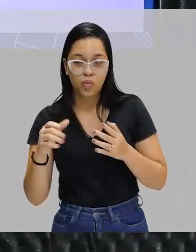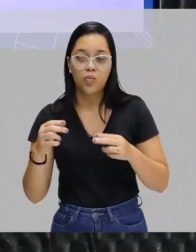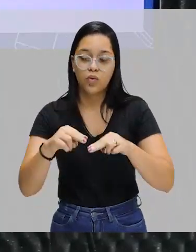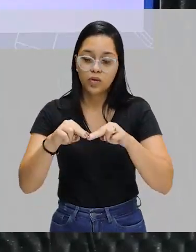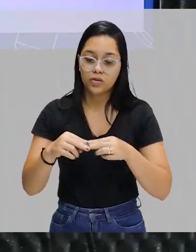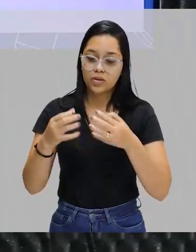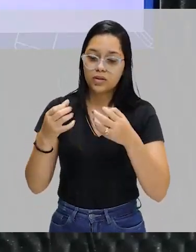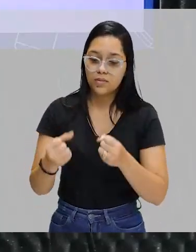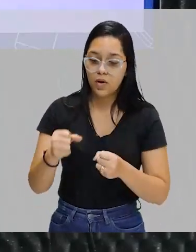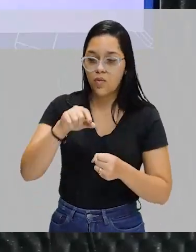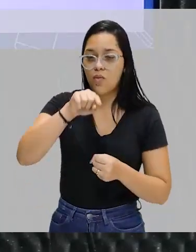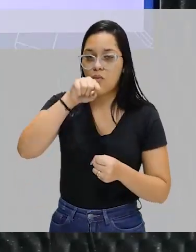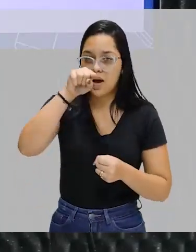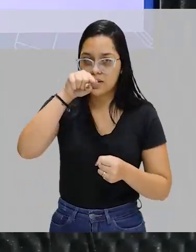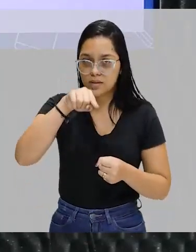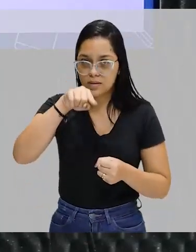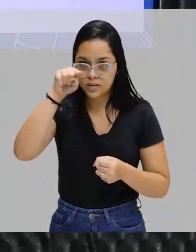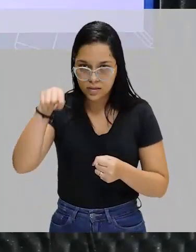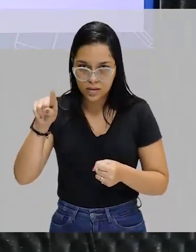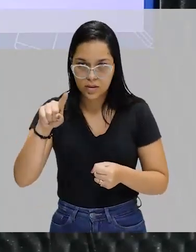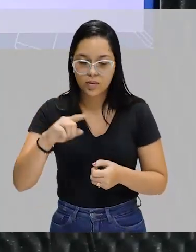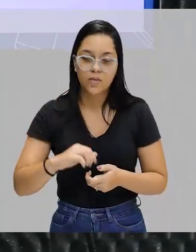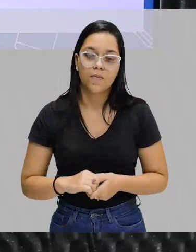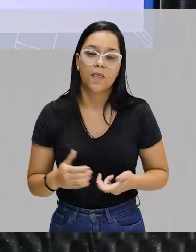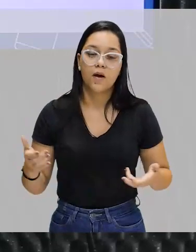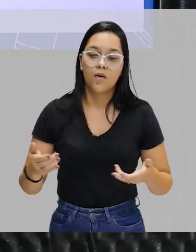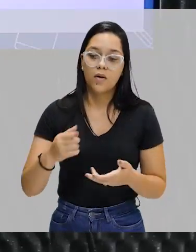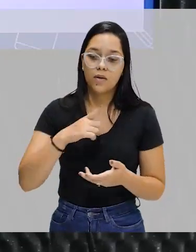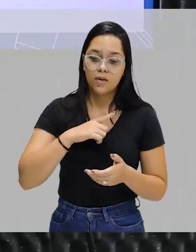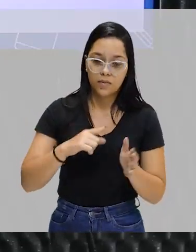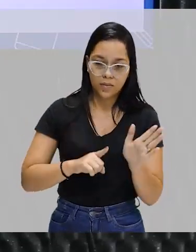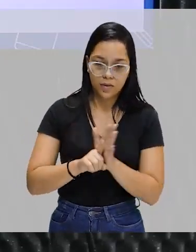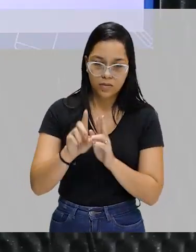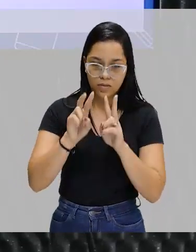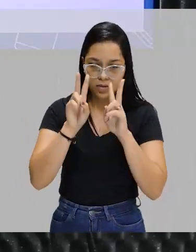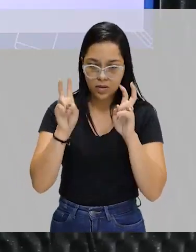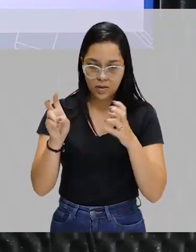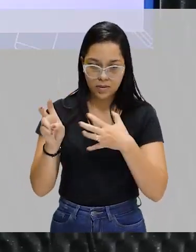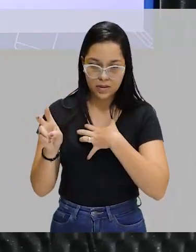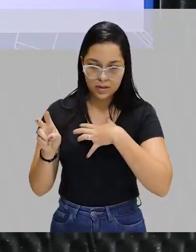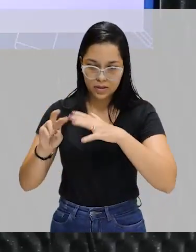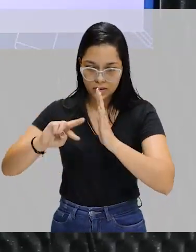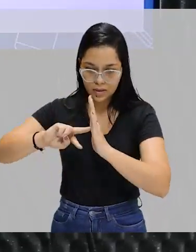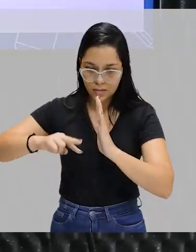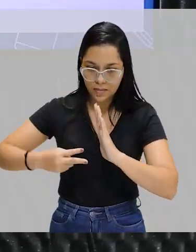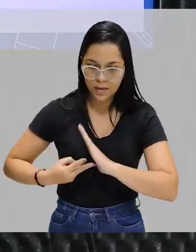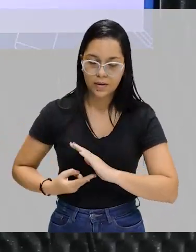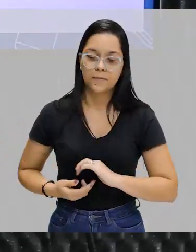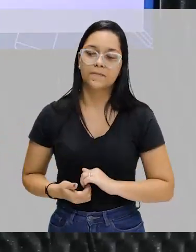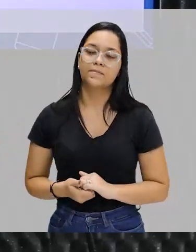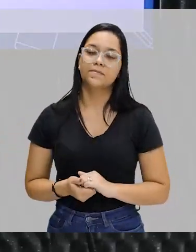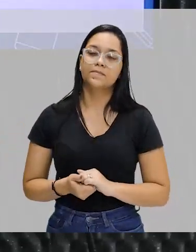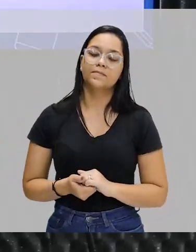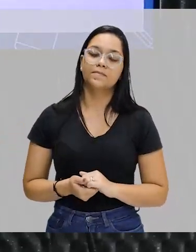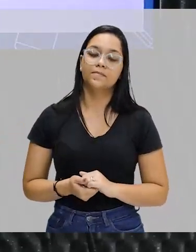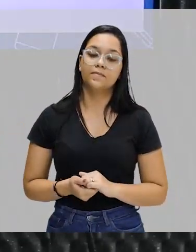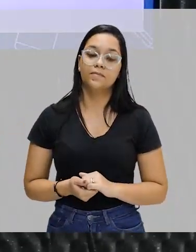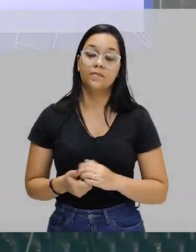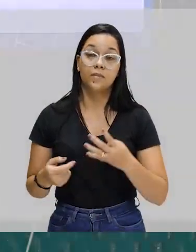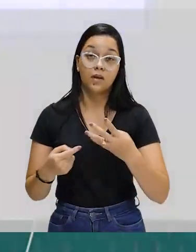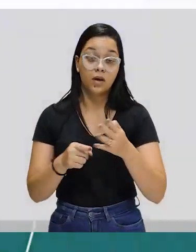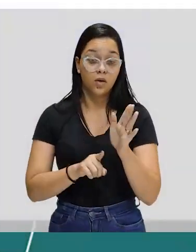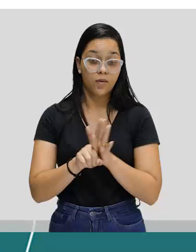isso que recebeu o acento. Vamos lá para mais uma questão sobre semântica. Vamos lá.